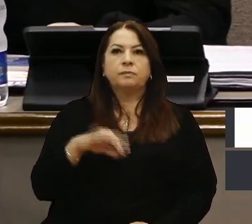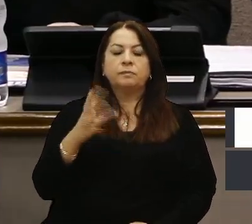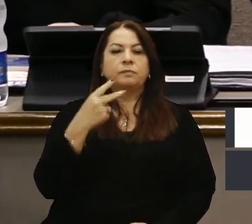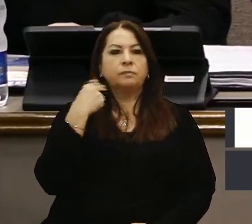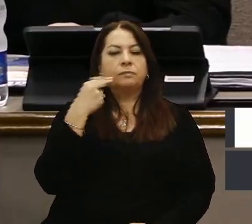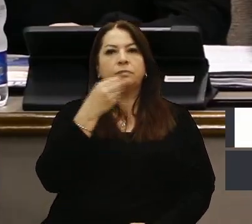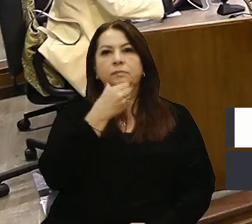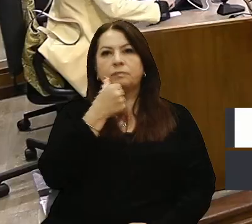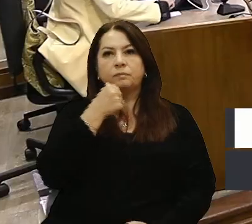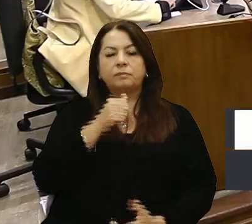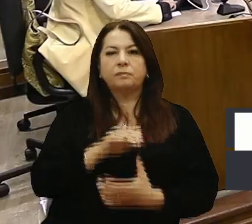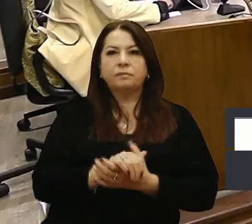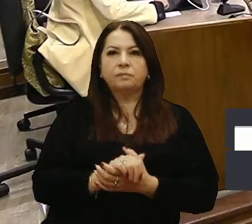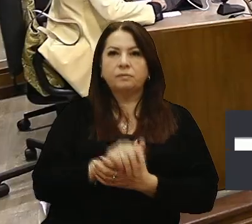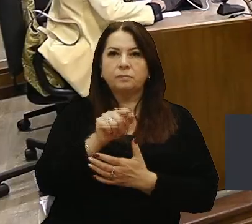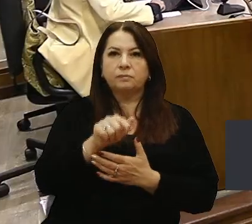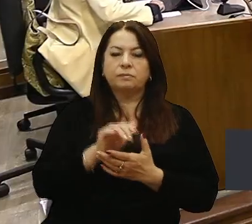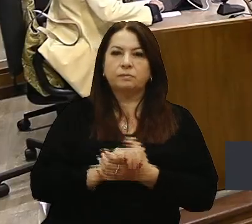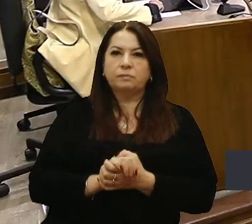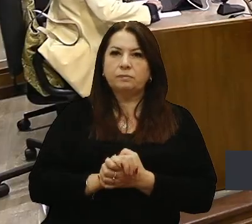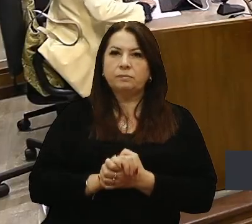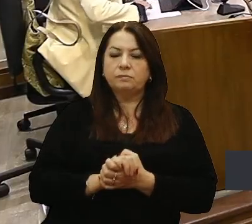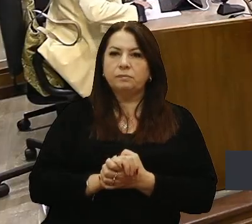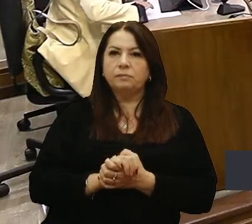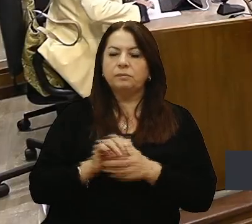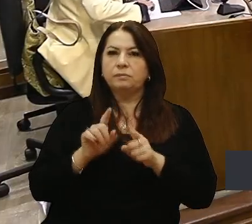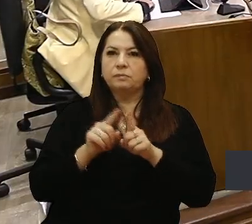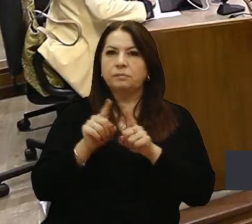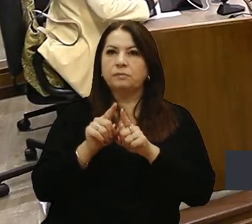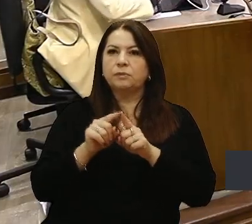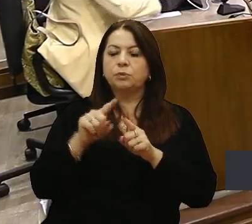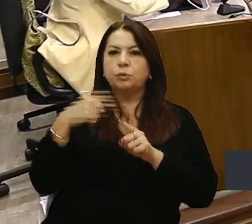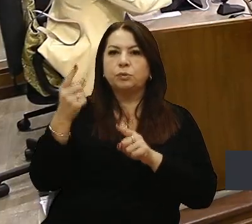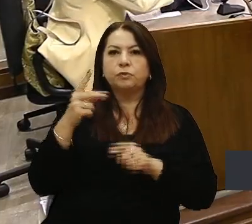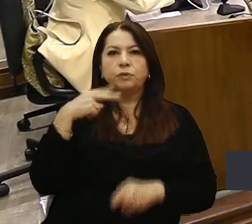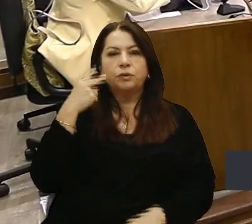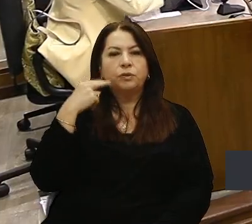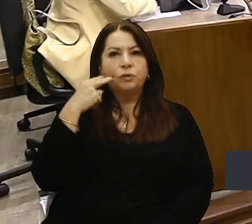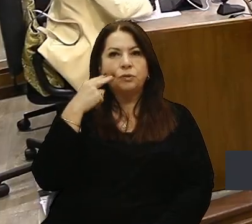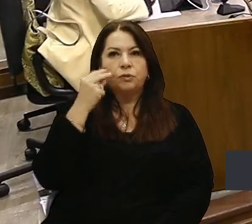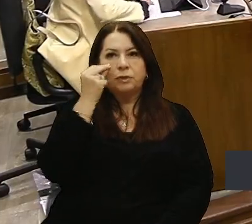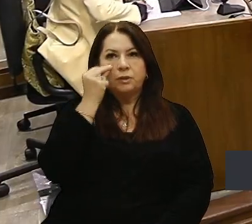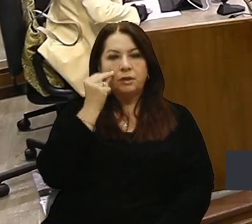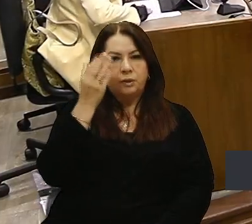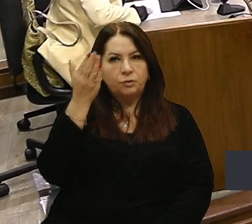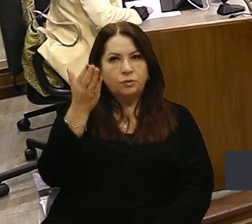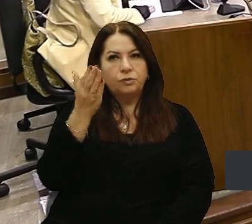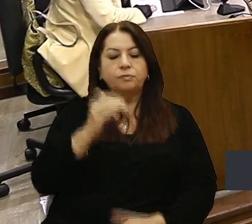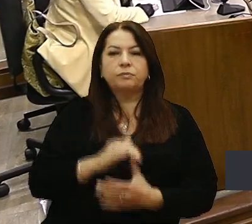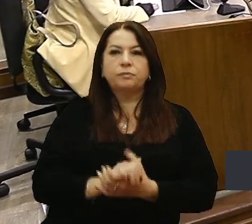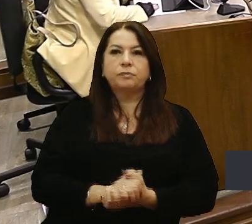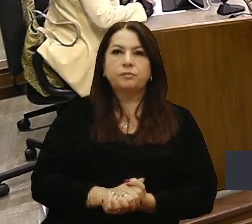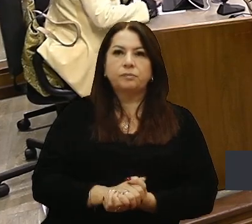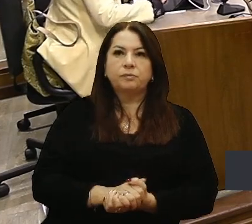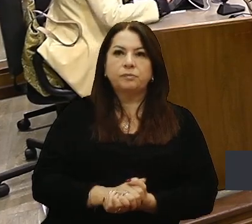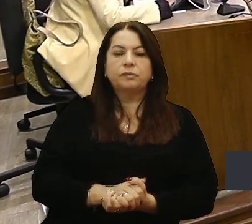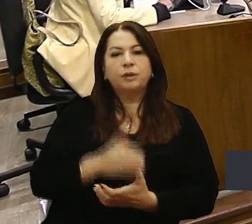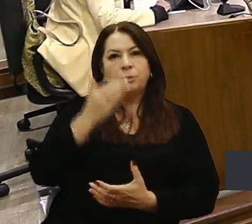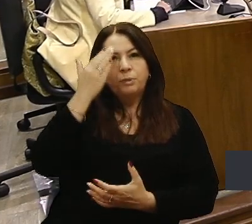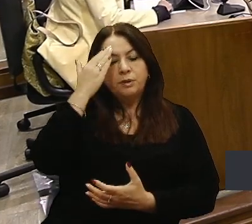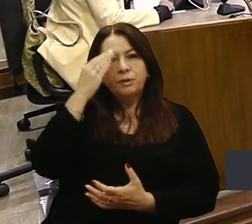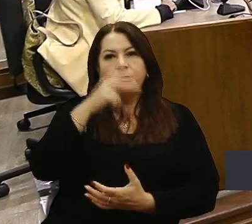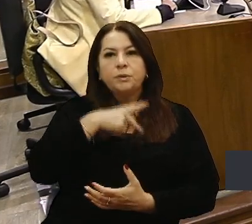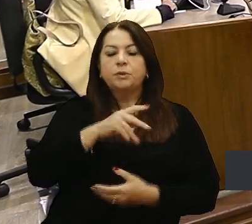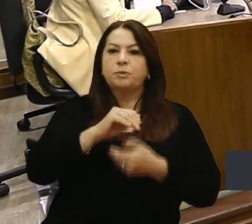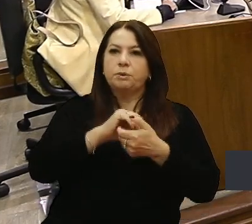colegas vereadores. Obrigado, vereador Cristiano. Próximo vereador inscrito, vereador Cláudio Libardi, com a palavra. Obrigado, senhor presidente. Meus